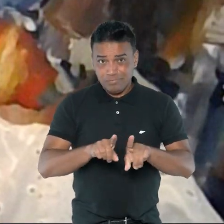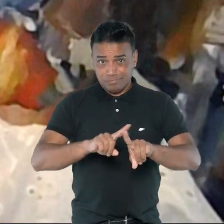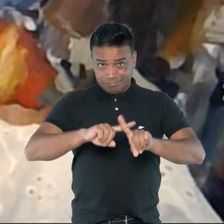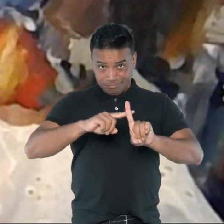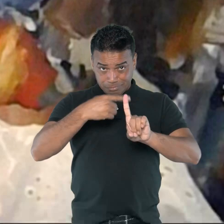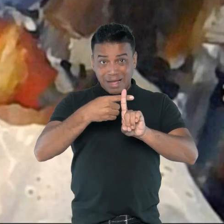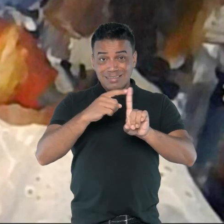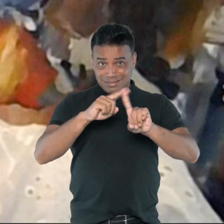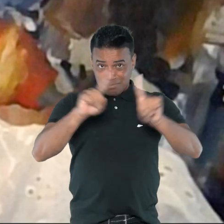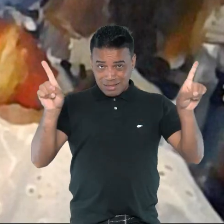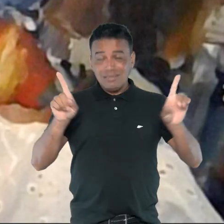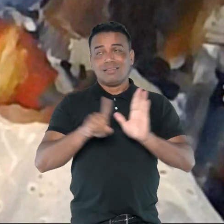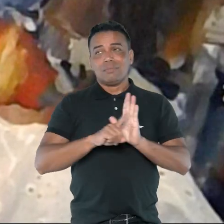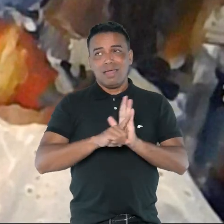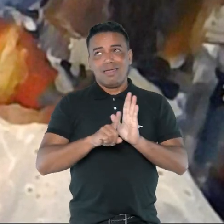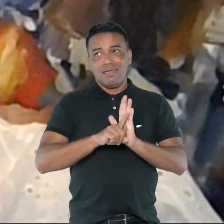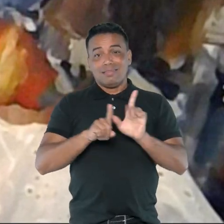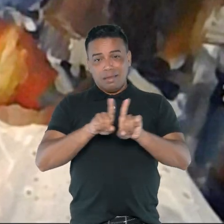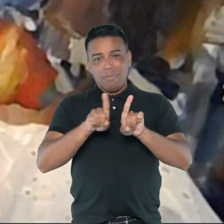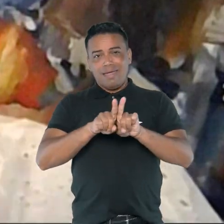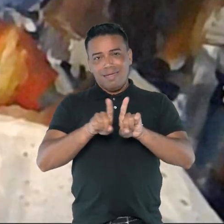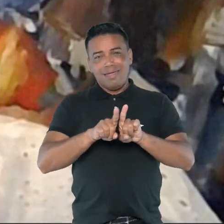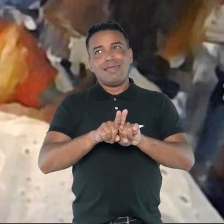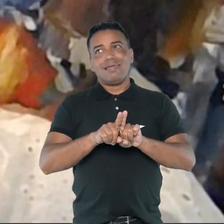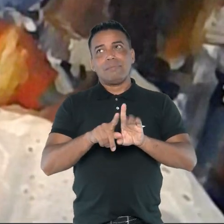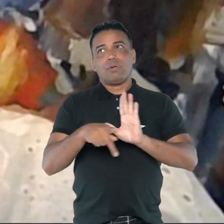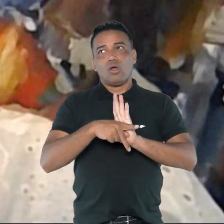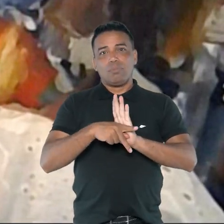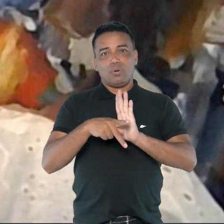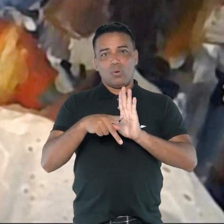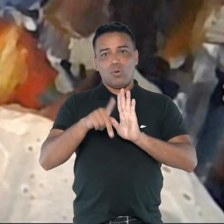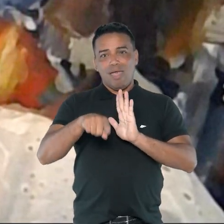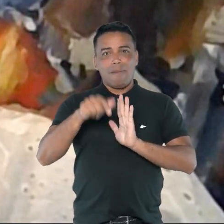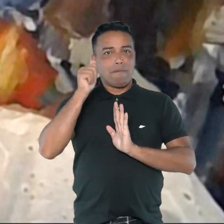tempo, é uma mulher que